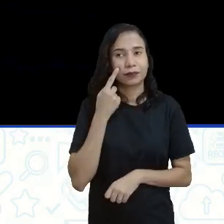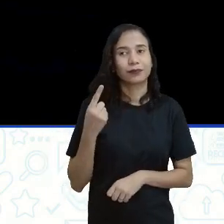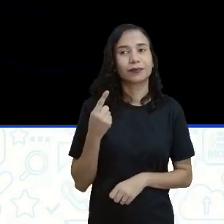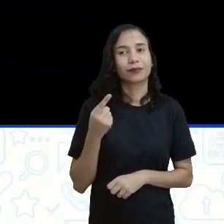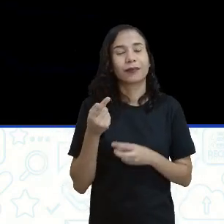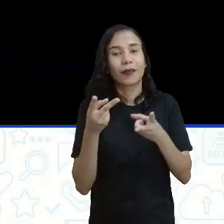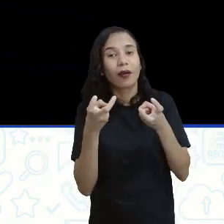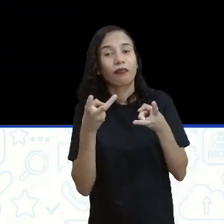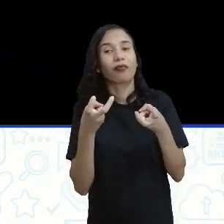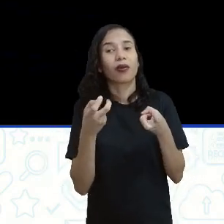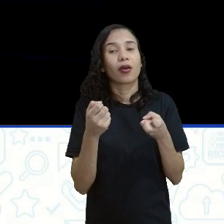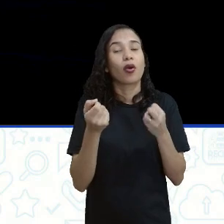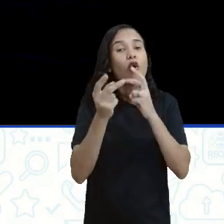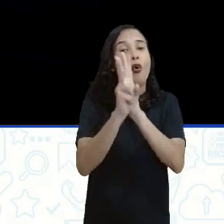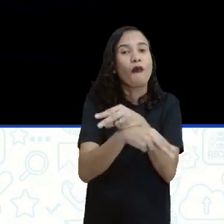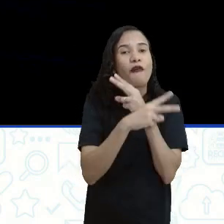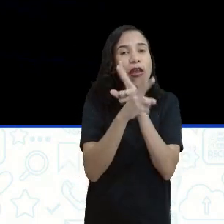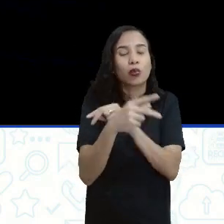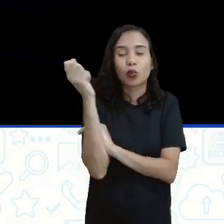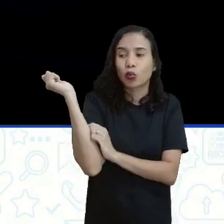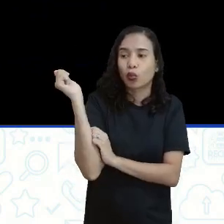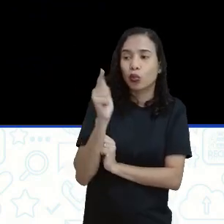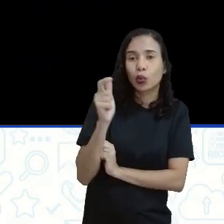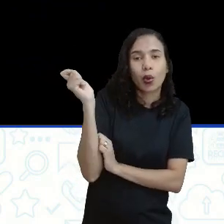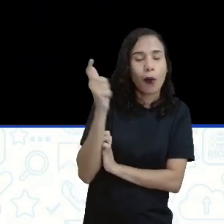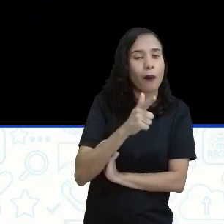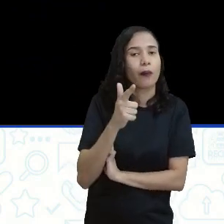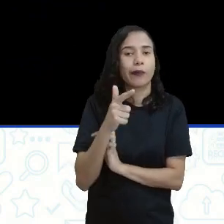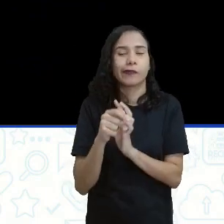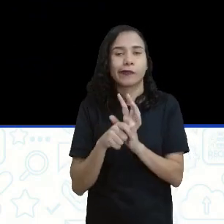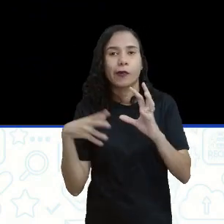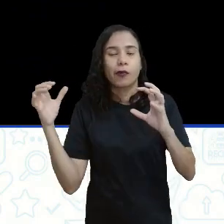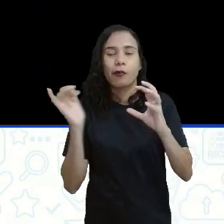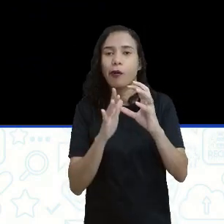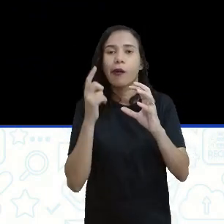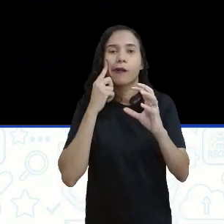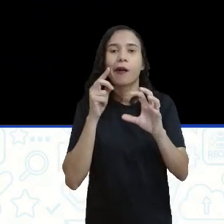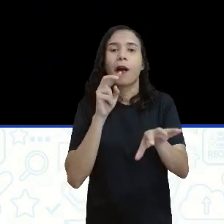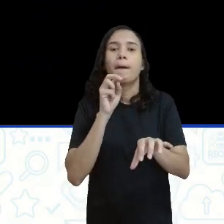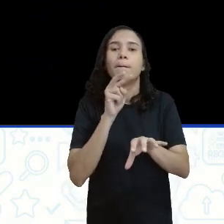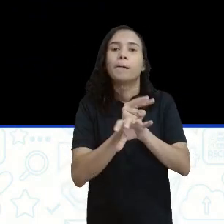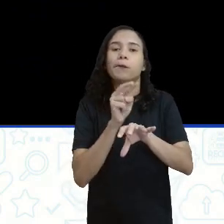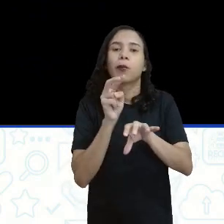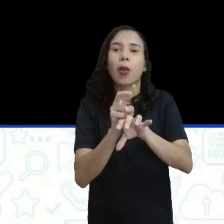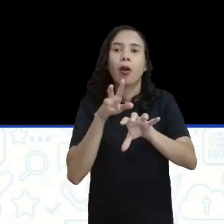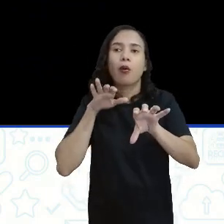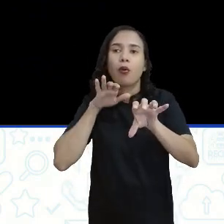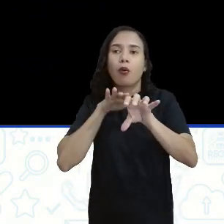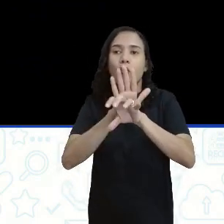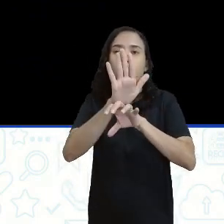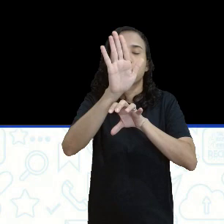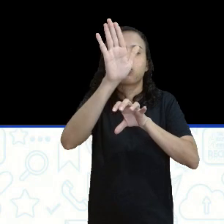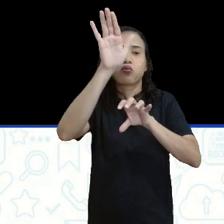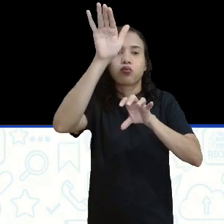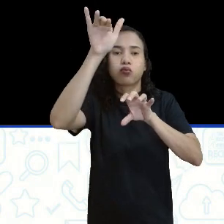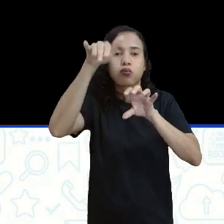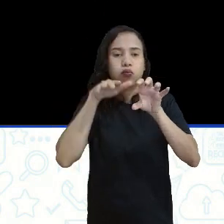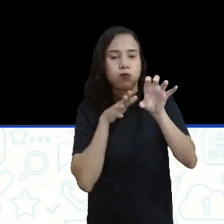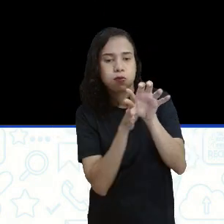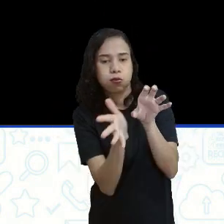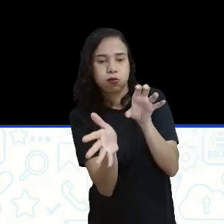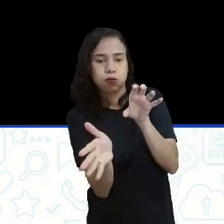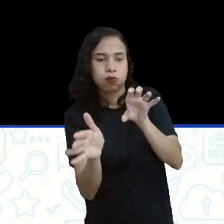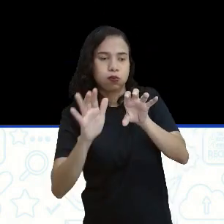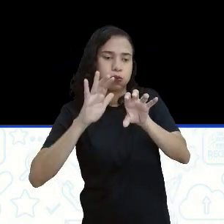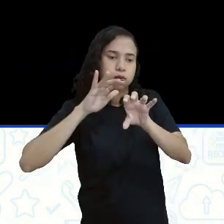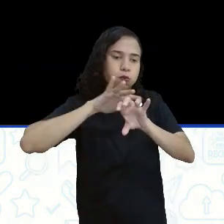olha só o que acontece, os ventos solares trazem essas partículas e o nosso campo magnético, ele serve de escudo, né?